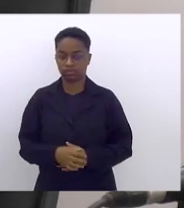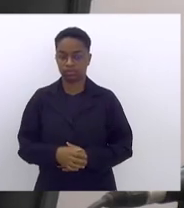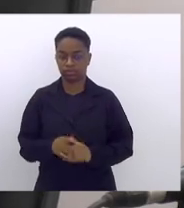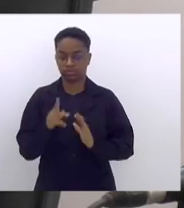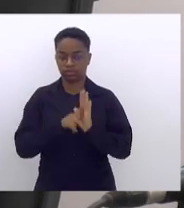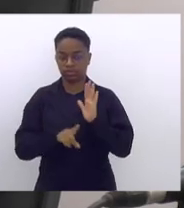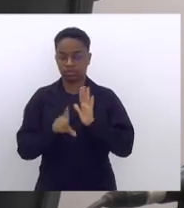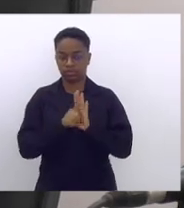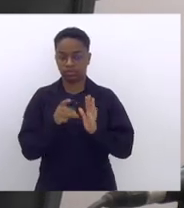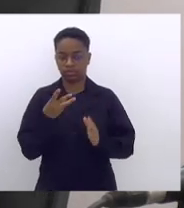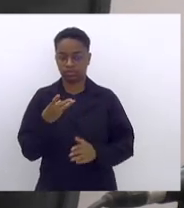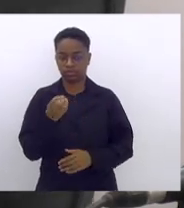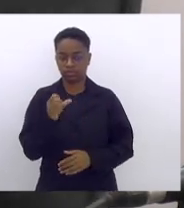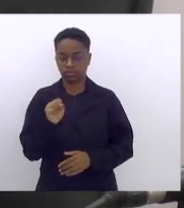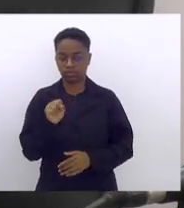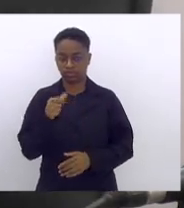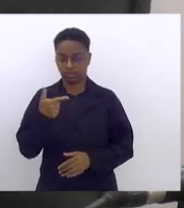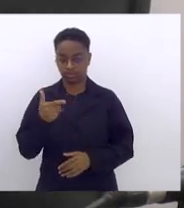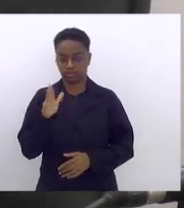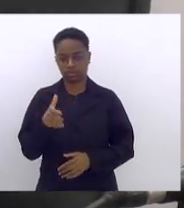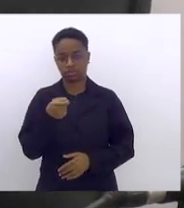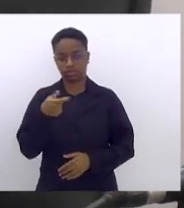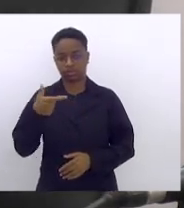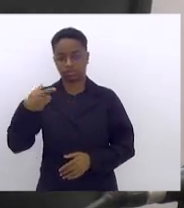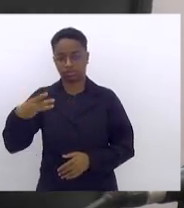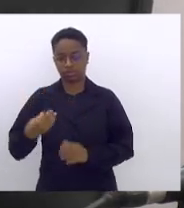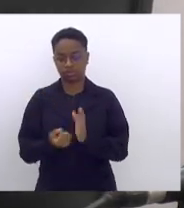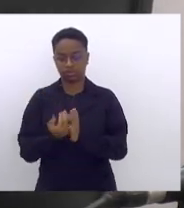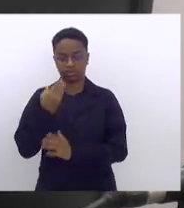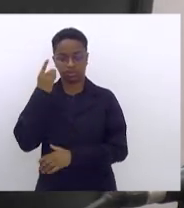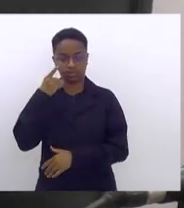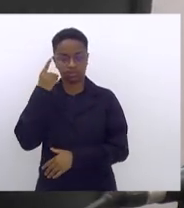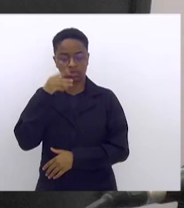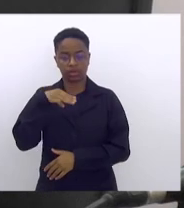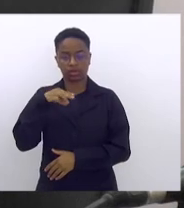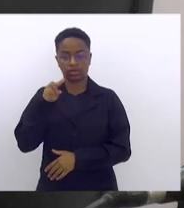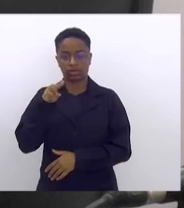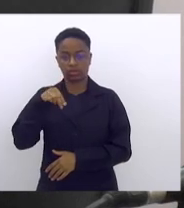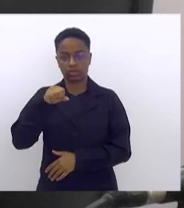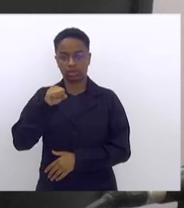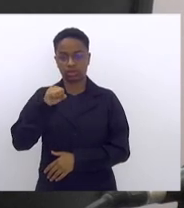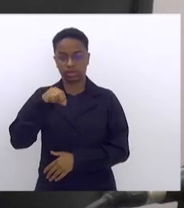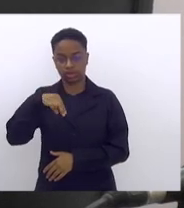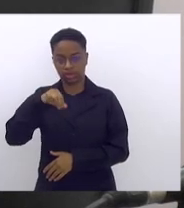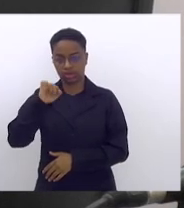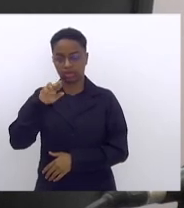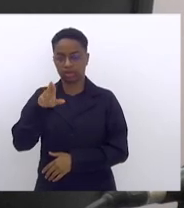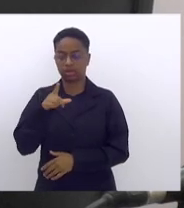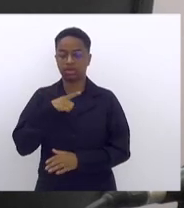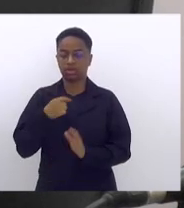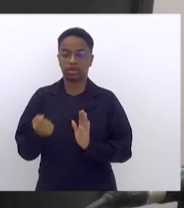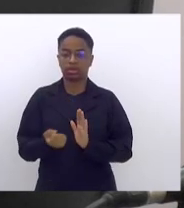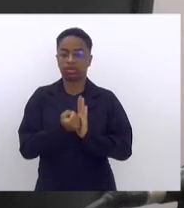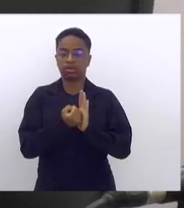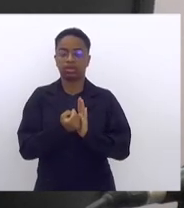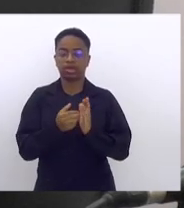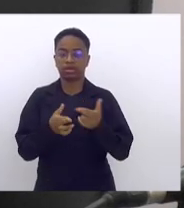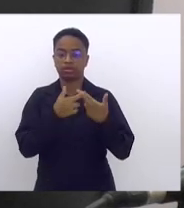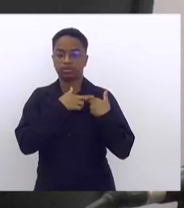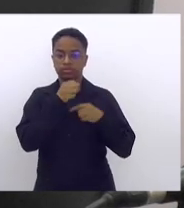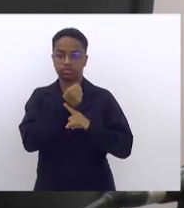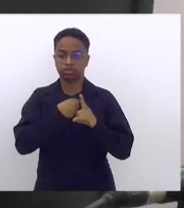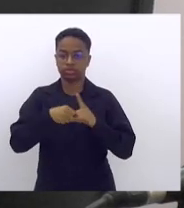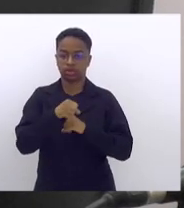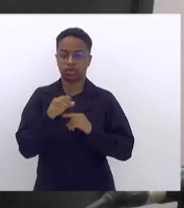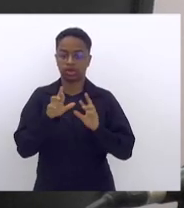PL 382 de 2023, de autoria do deputado Munir Neto, que fica instituído o selo de responsabilidade social Rio Pró-Mulher, a